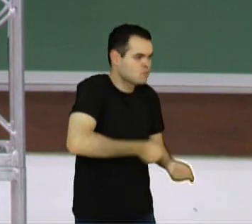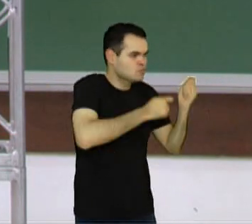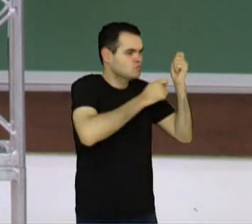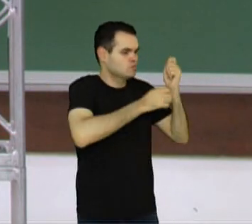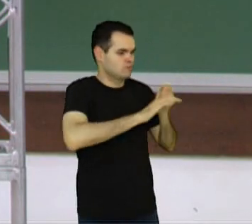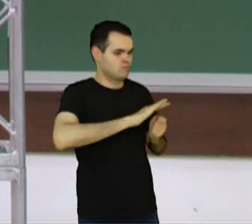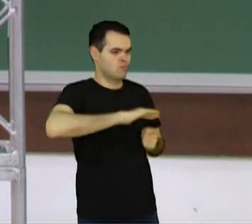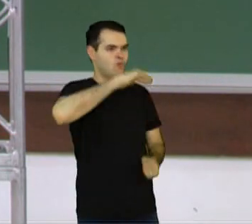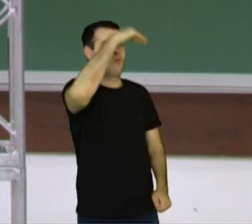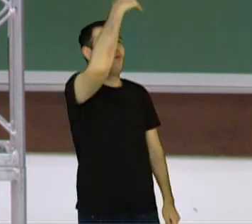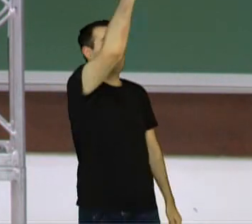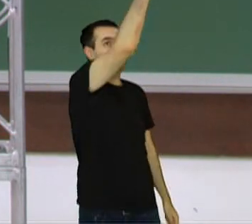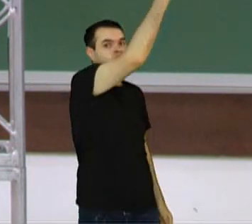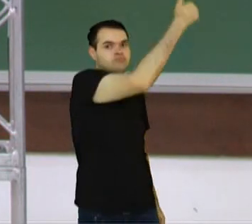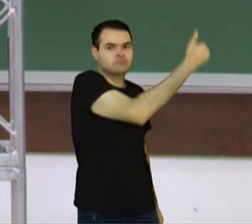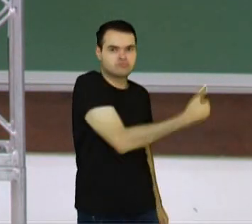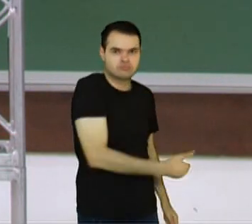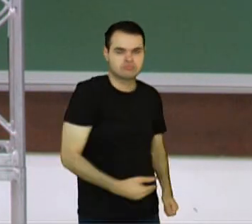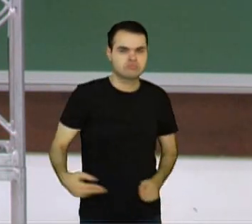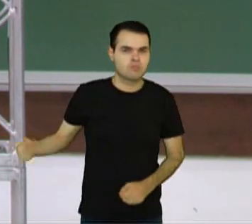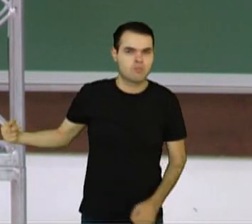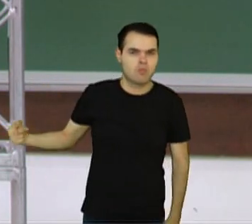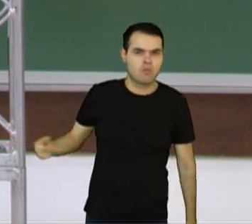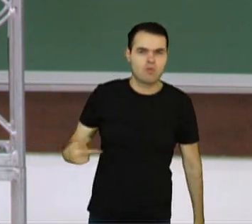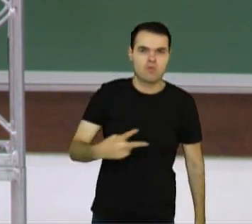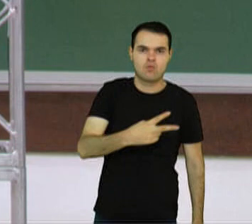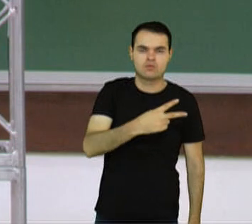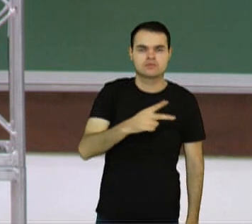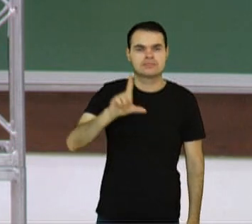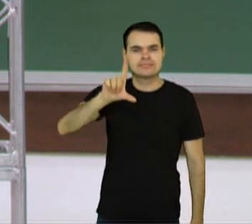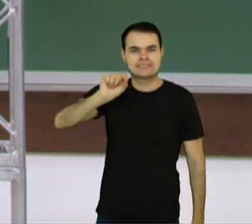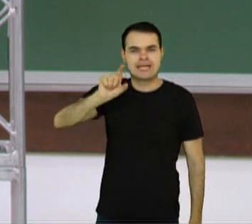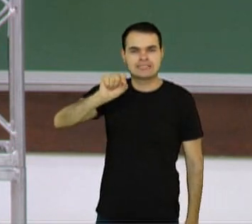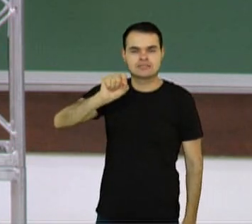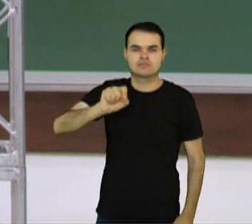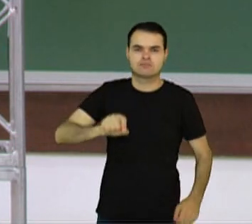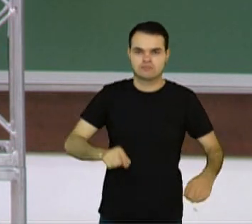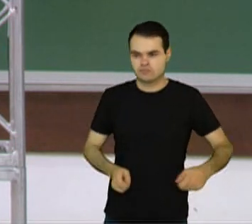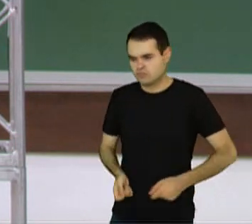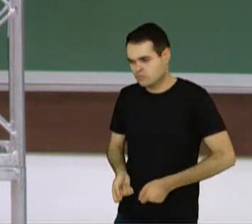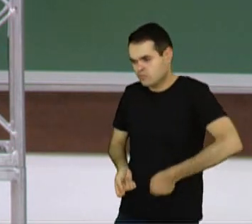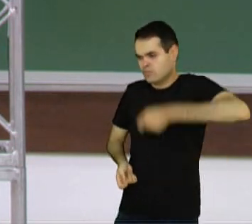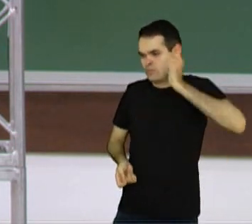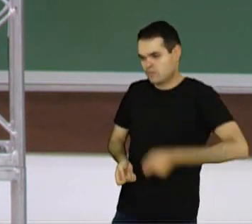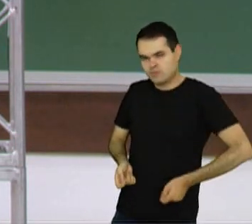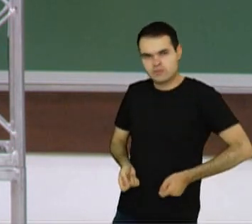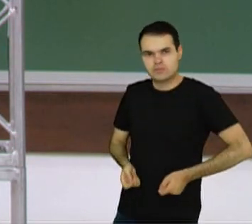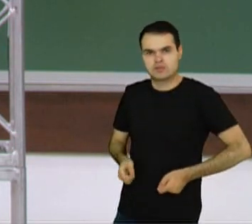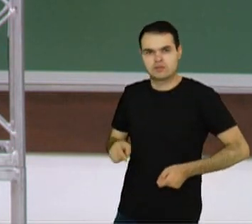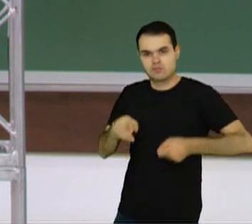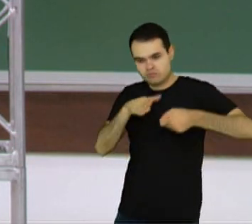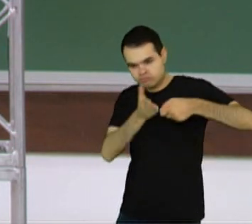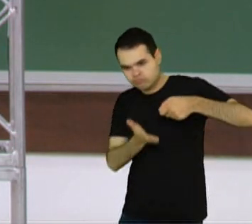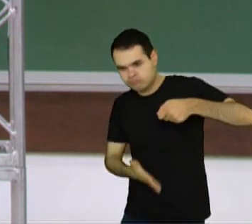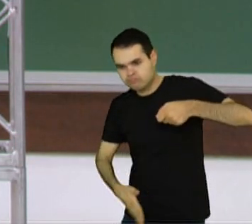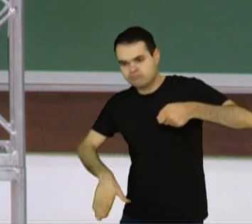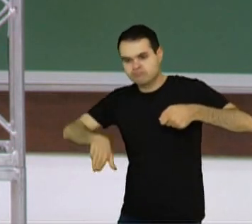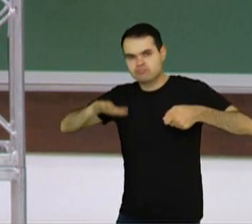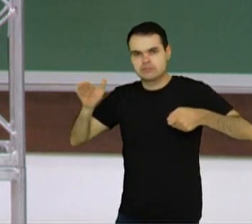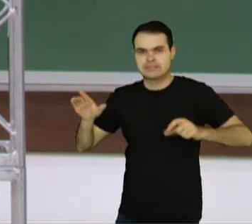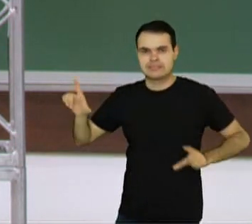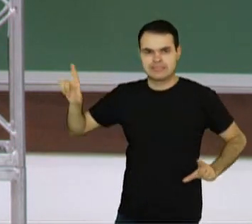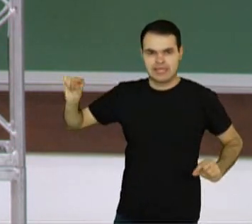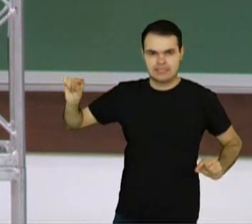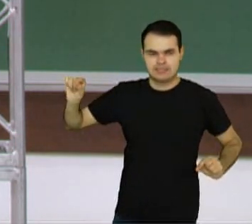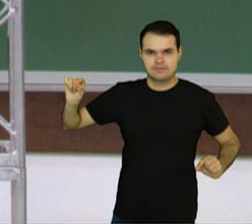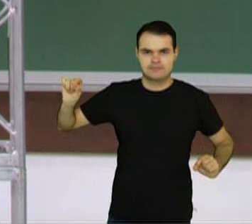cima, vamos dizer que uma amplitude pegar um valor aleatório, 10, e outro para baixo, com o valor aleatório também 10. Vai chegar nesse ponto, é